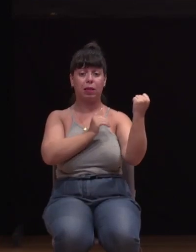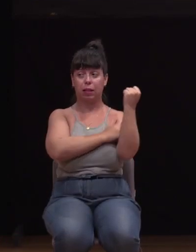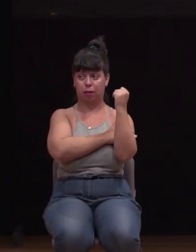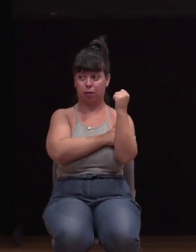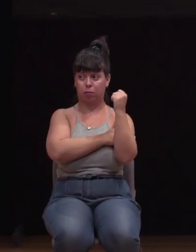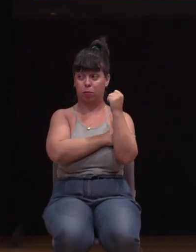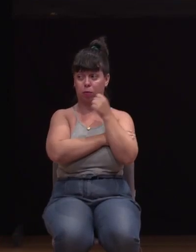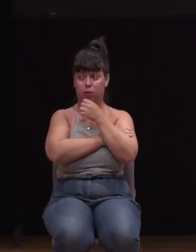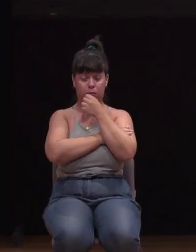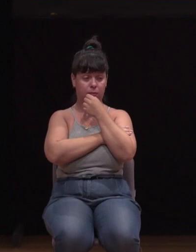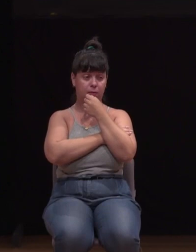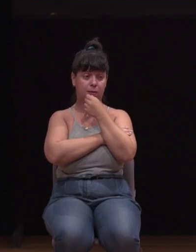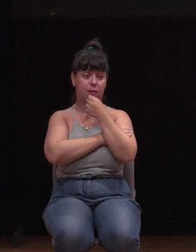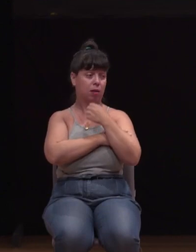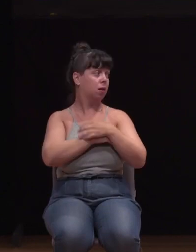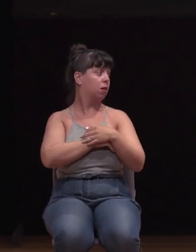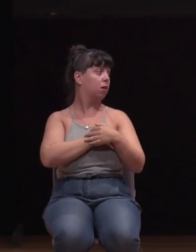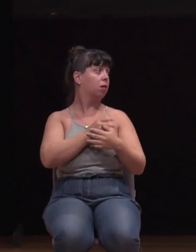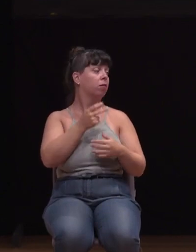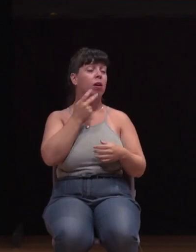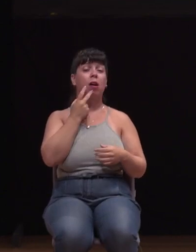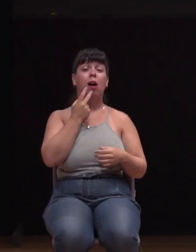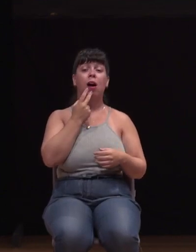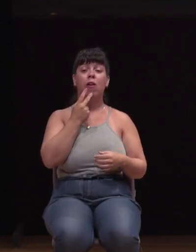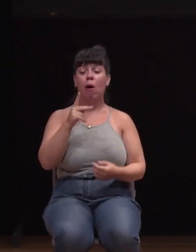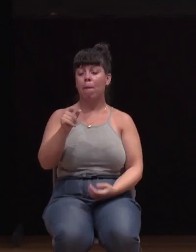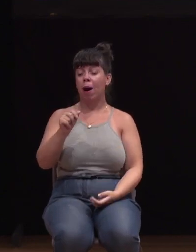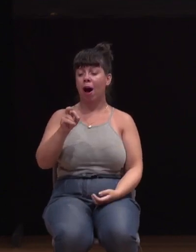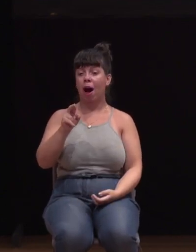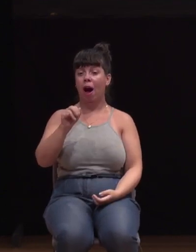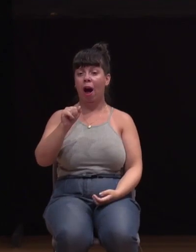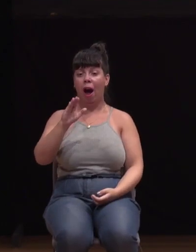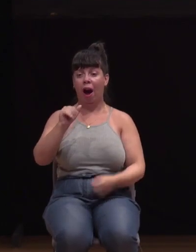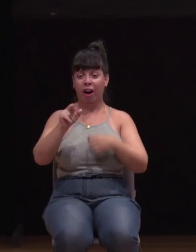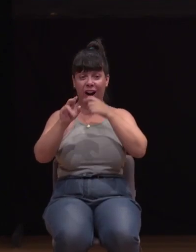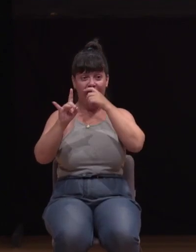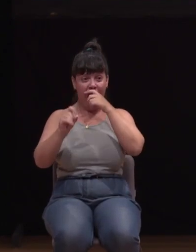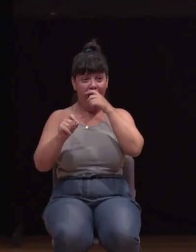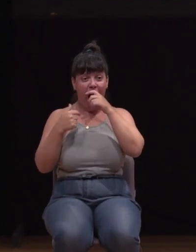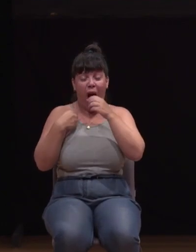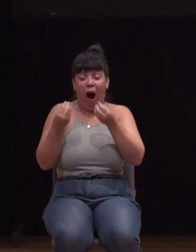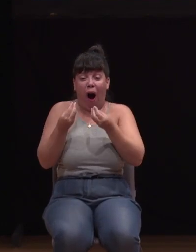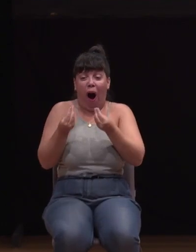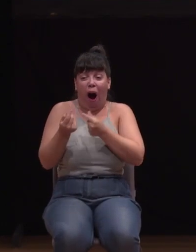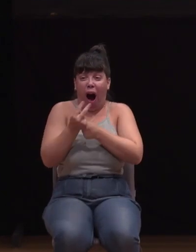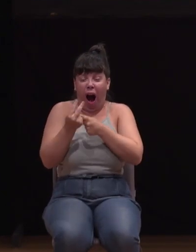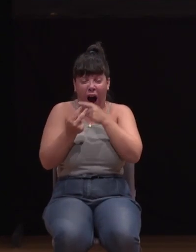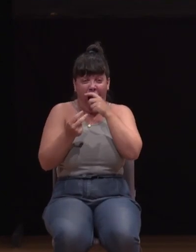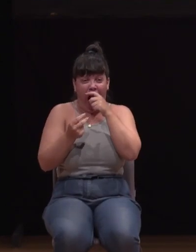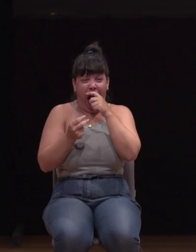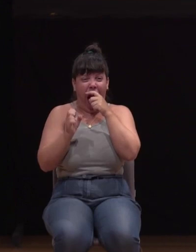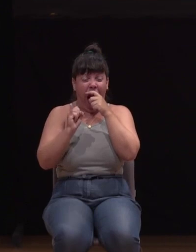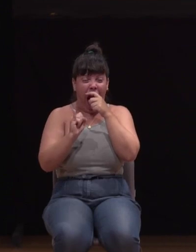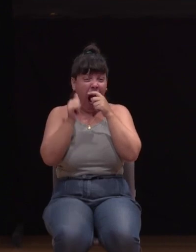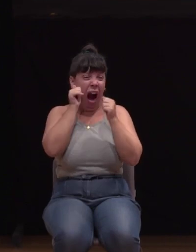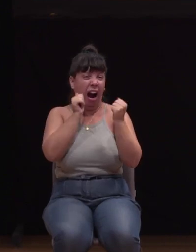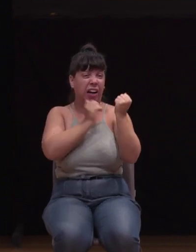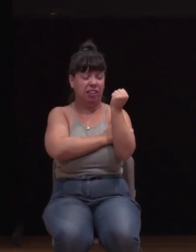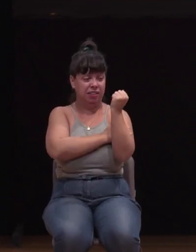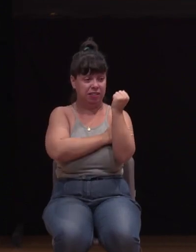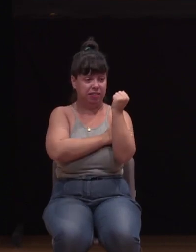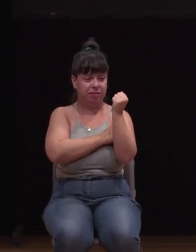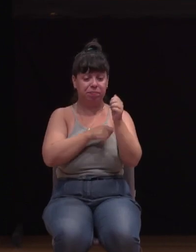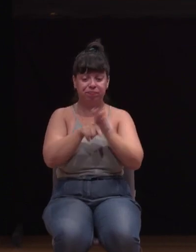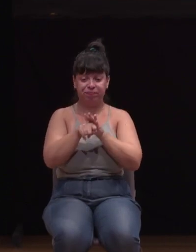justamente essa coisa do patriarcado, de localizar na biologia feminina elementos para opressão. Se quando a gente vai mobilizar o feminismo como categoria